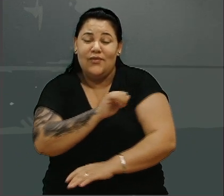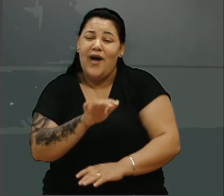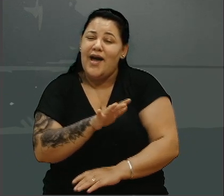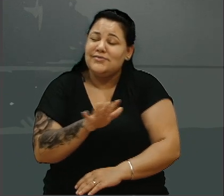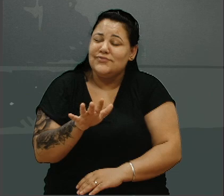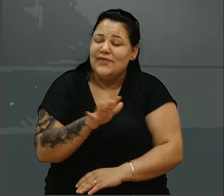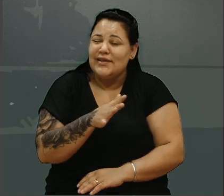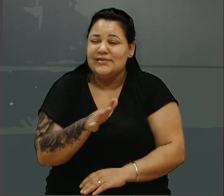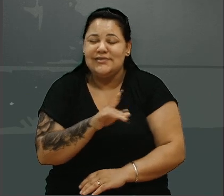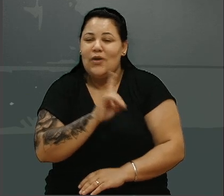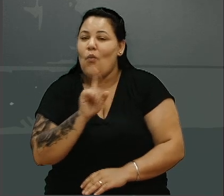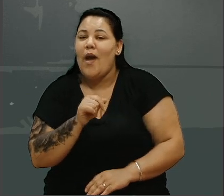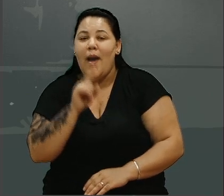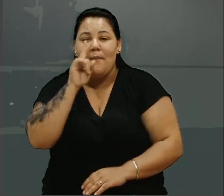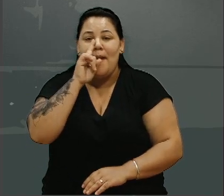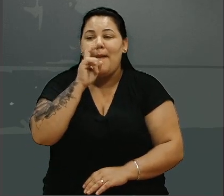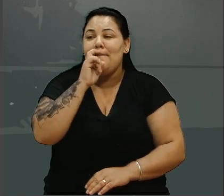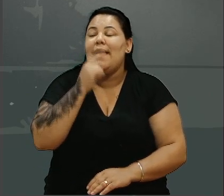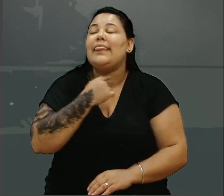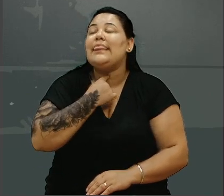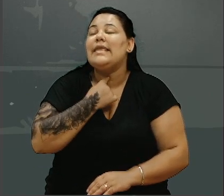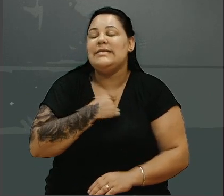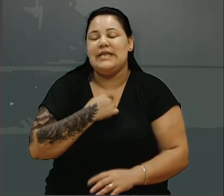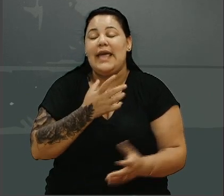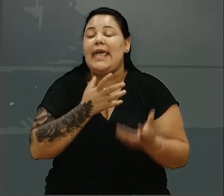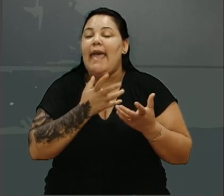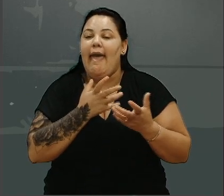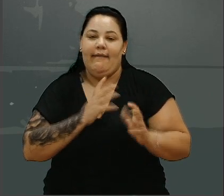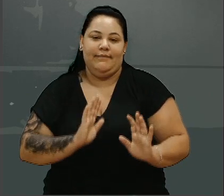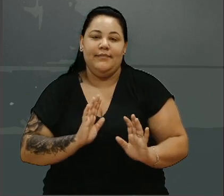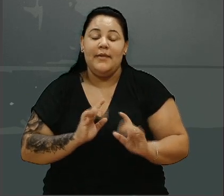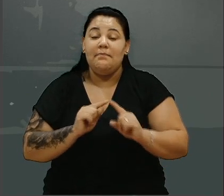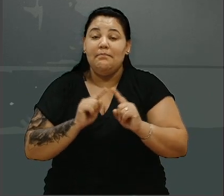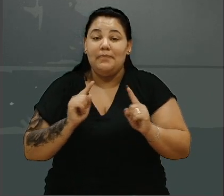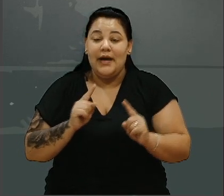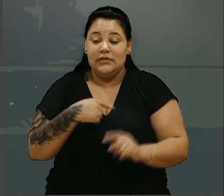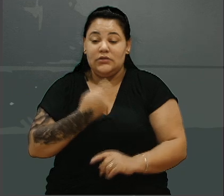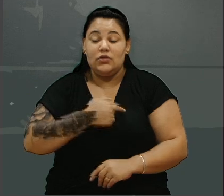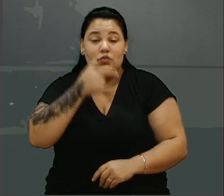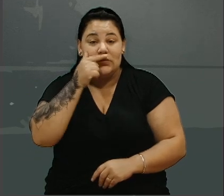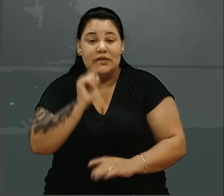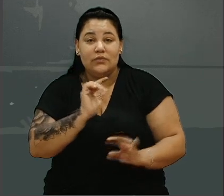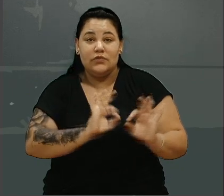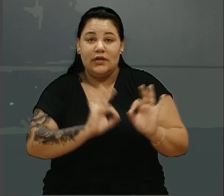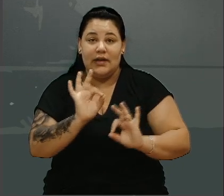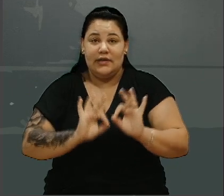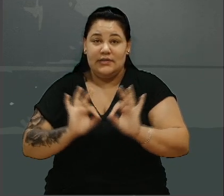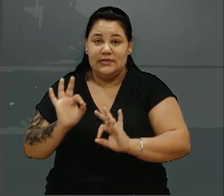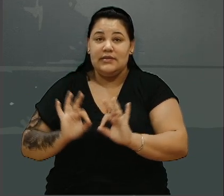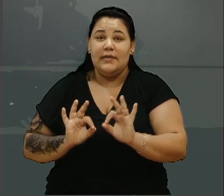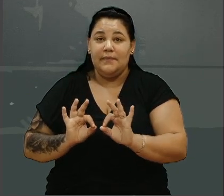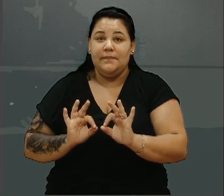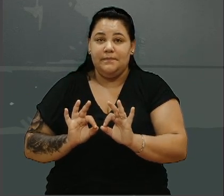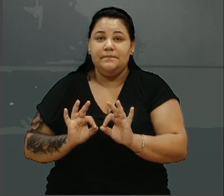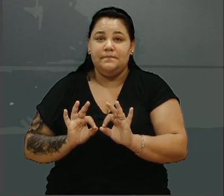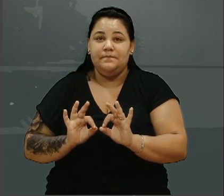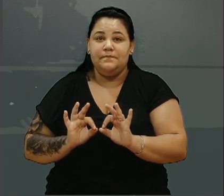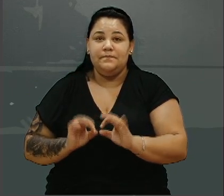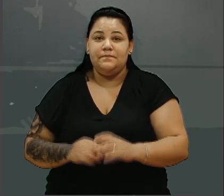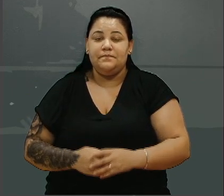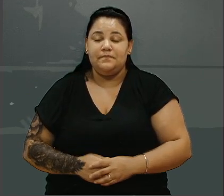é aquilo que o pai deseja, mas a gente consegue ajeitar um pouquinho mais além. Tá?